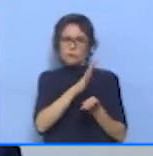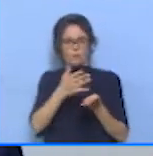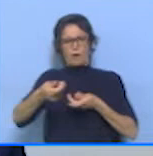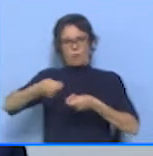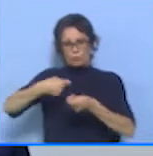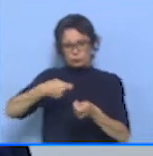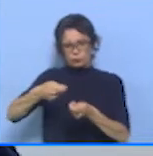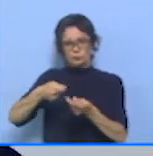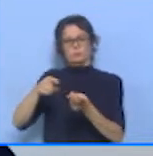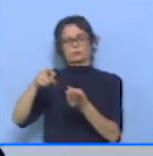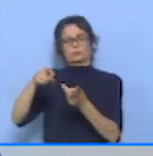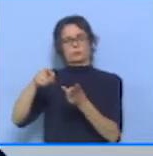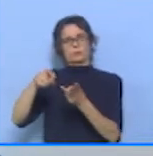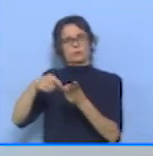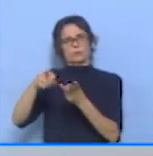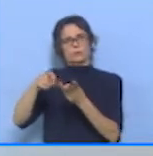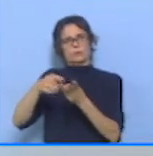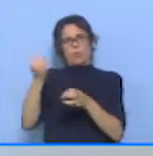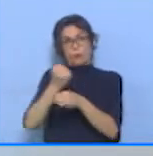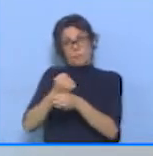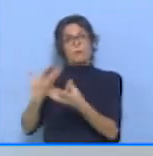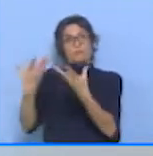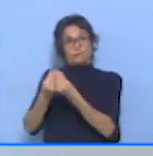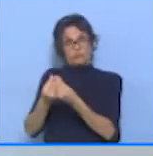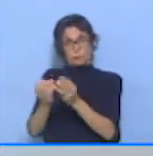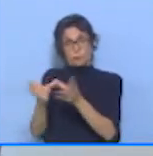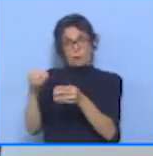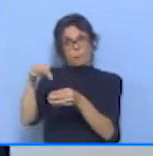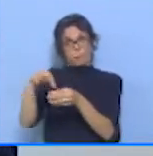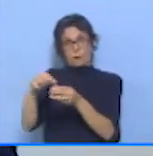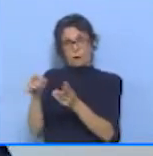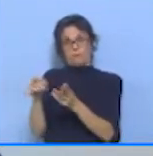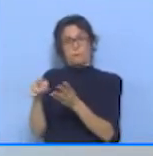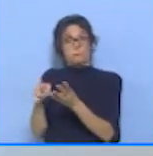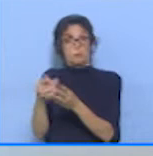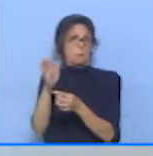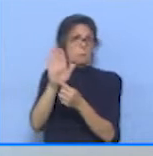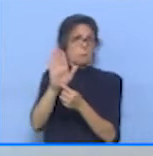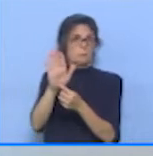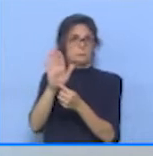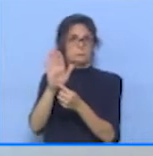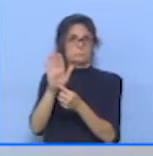consumo, o trabalho em comunidade e por exemplo,